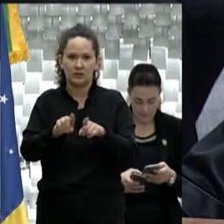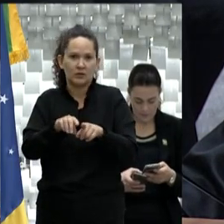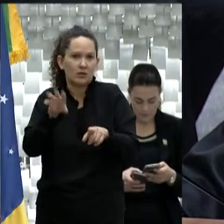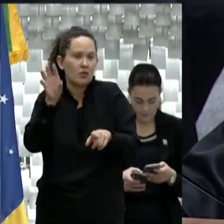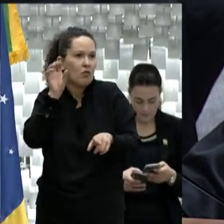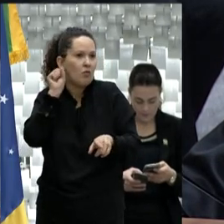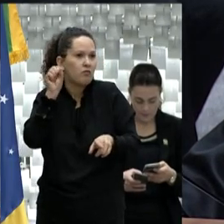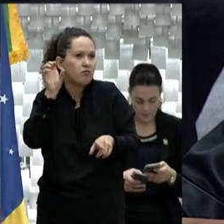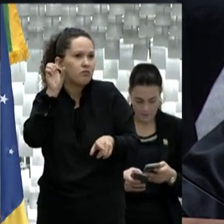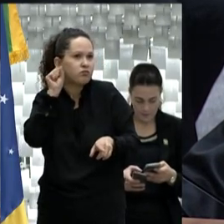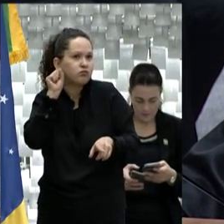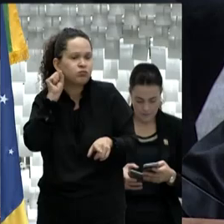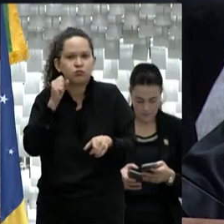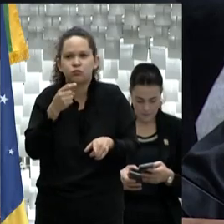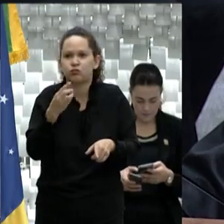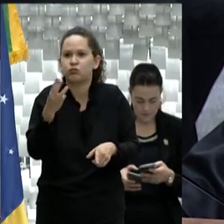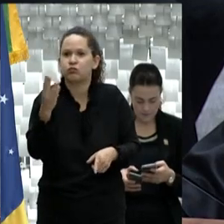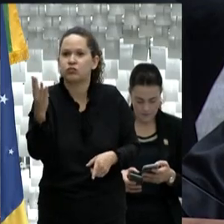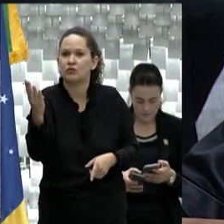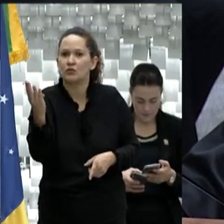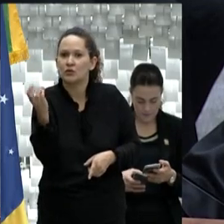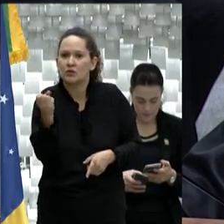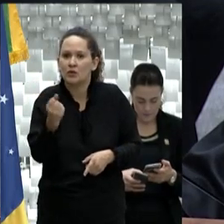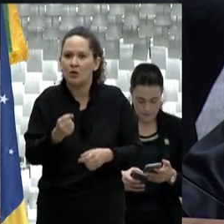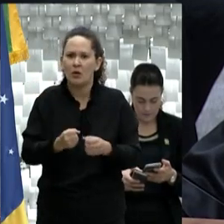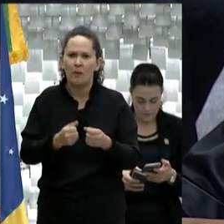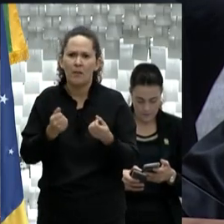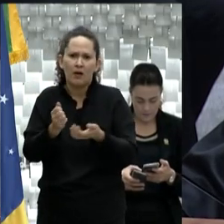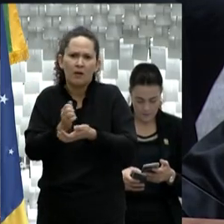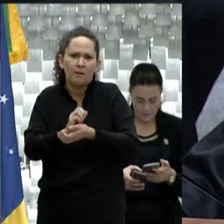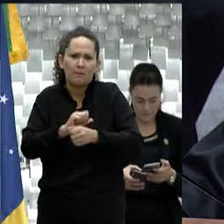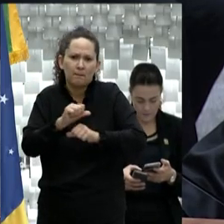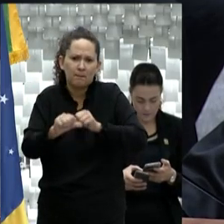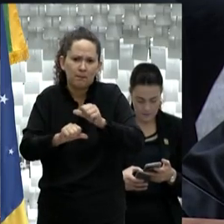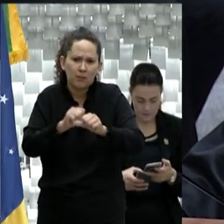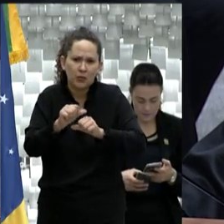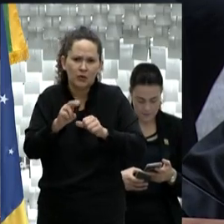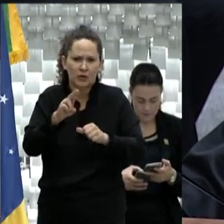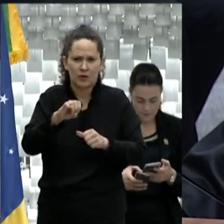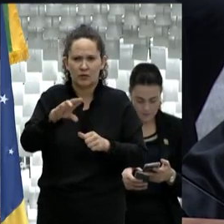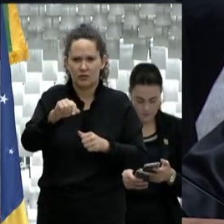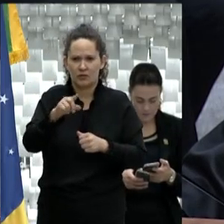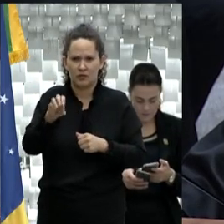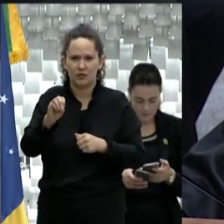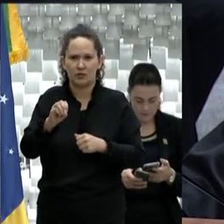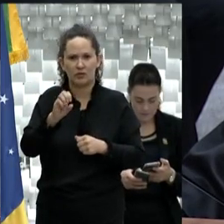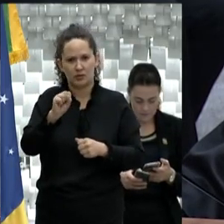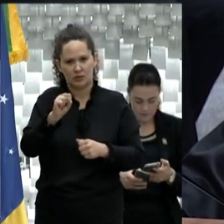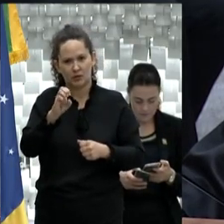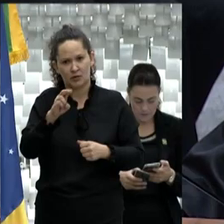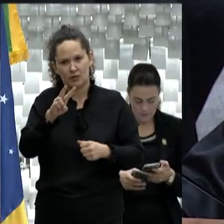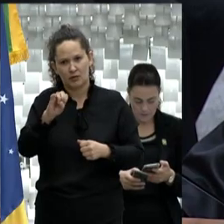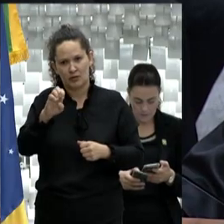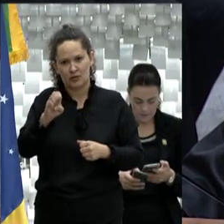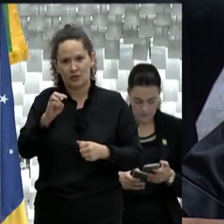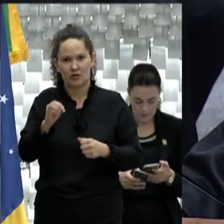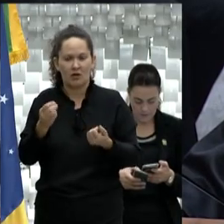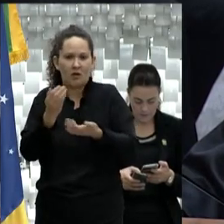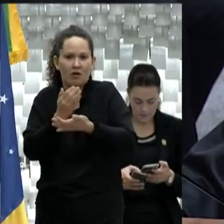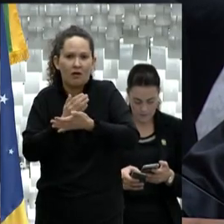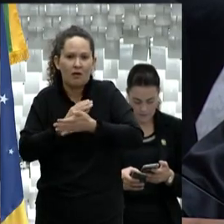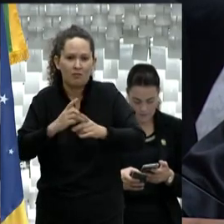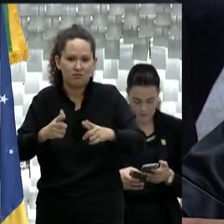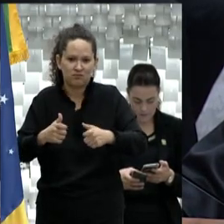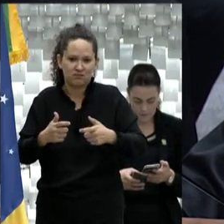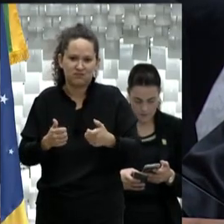Ouviu-se a contagem regressiva para a dissolução da União Soviética. Era o fim da Guerra Fria